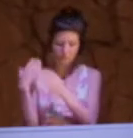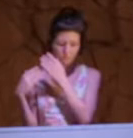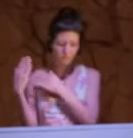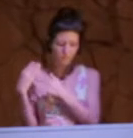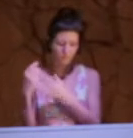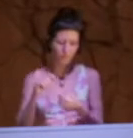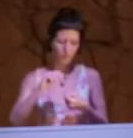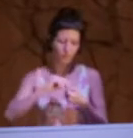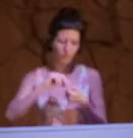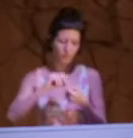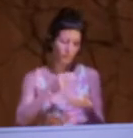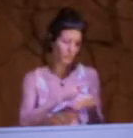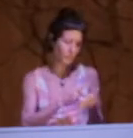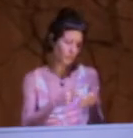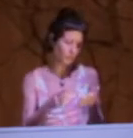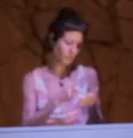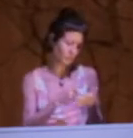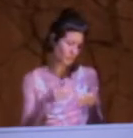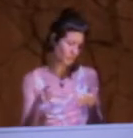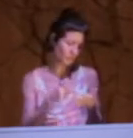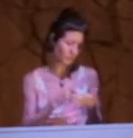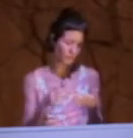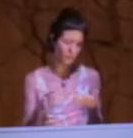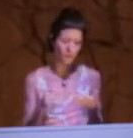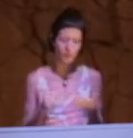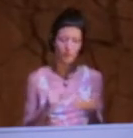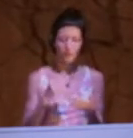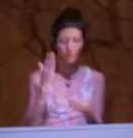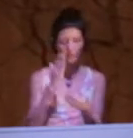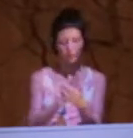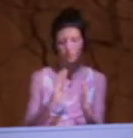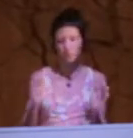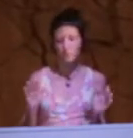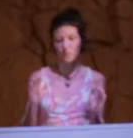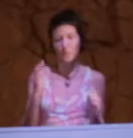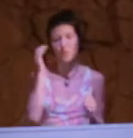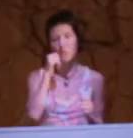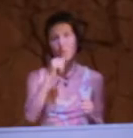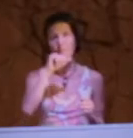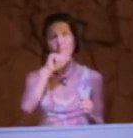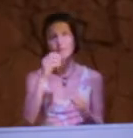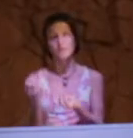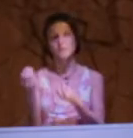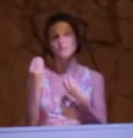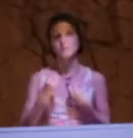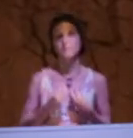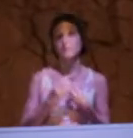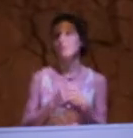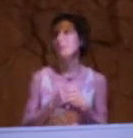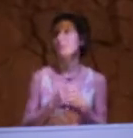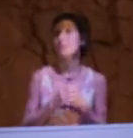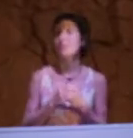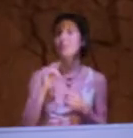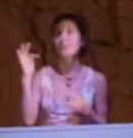mãe, ela me fez lembrar que o meu avô, lá em Vila Bela da Santíssima Trindade, chamado Benedito,